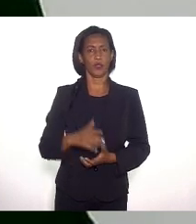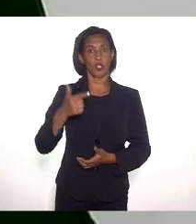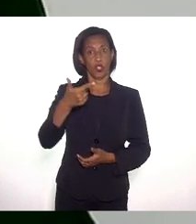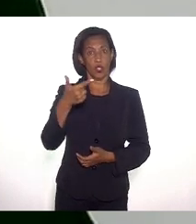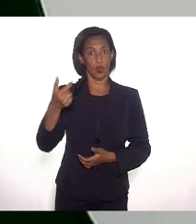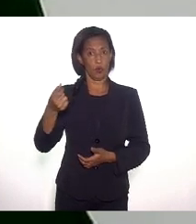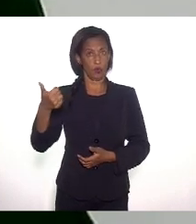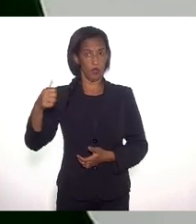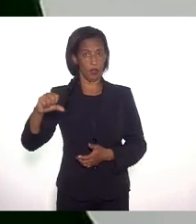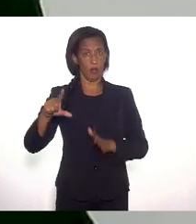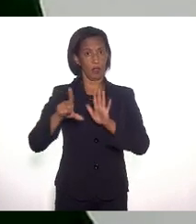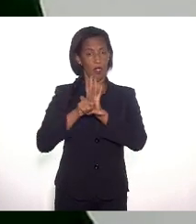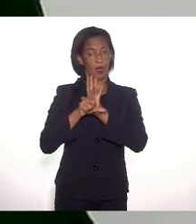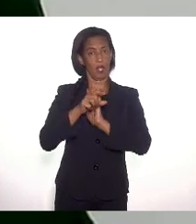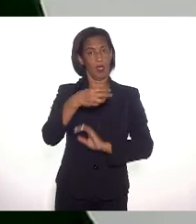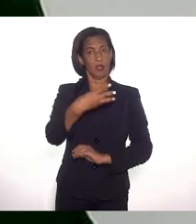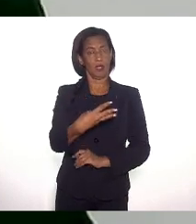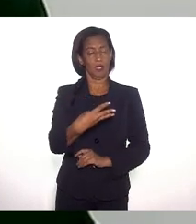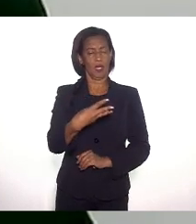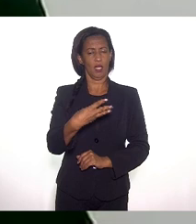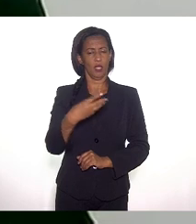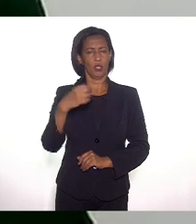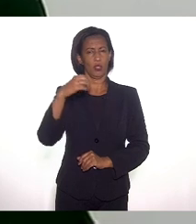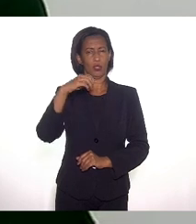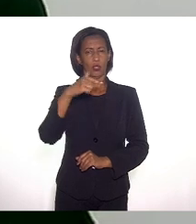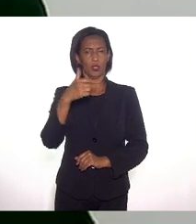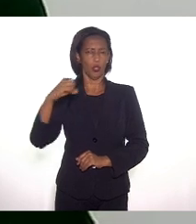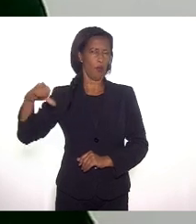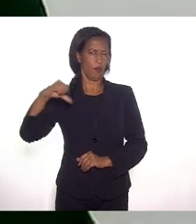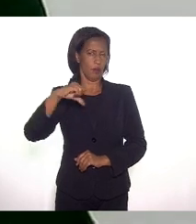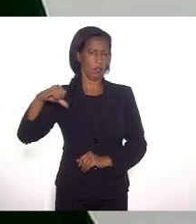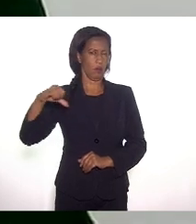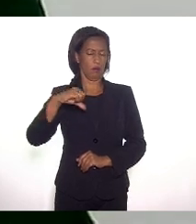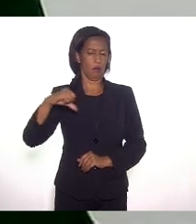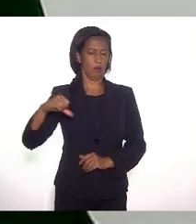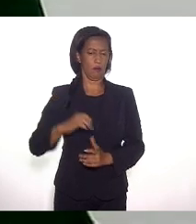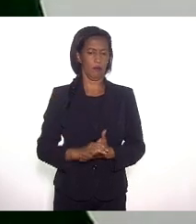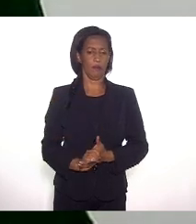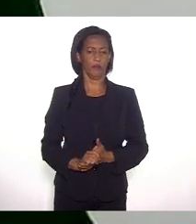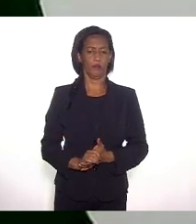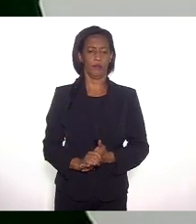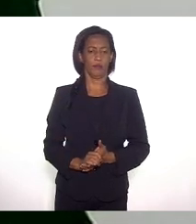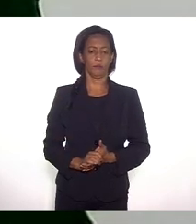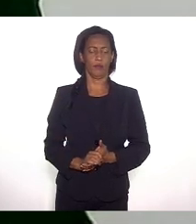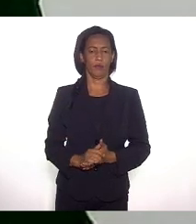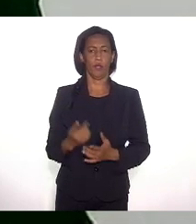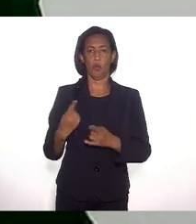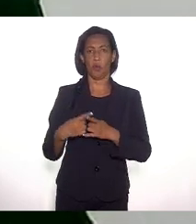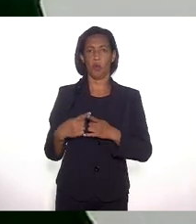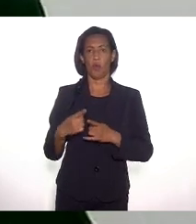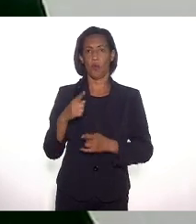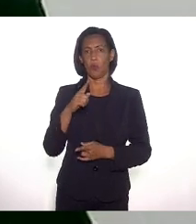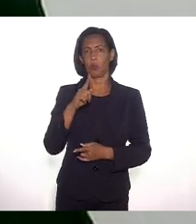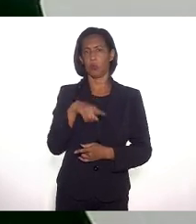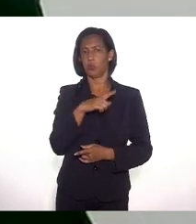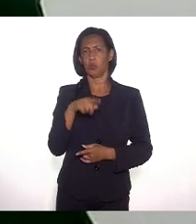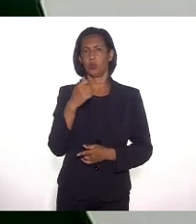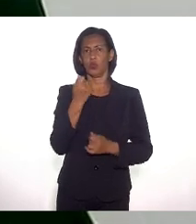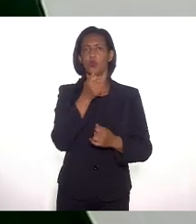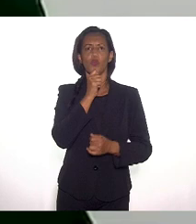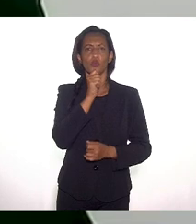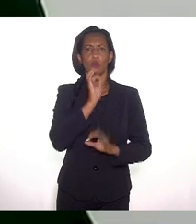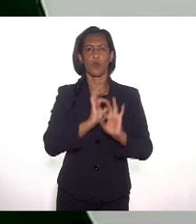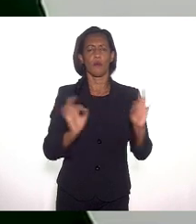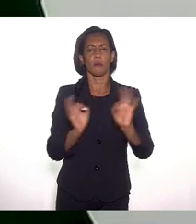1403/19, da Lei 3299/99, porque ela não possui mais em razão disso,